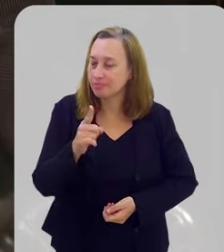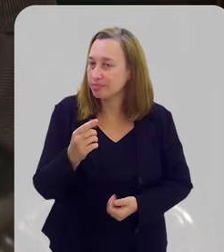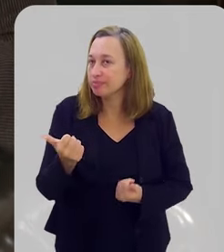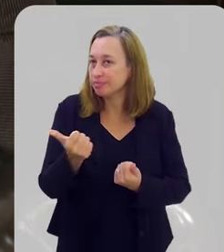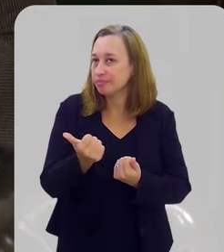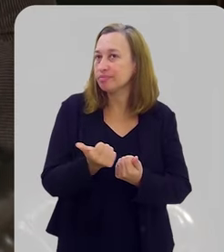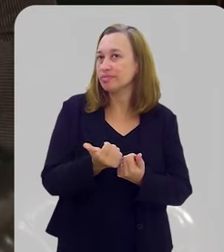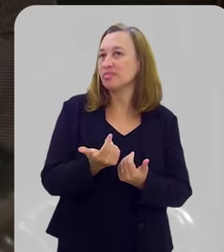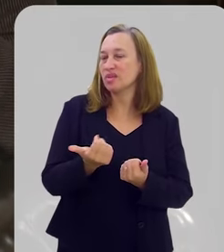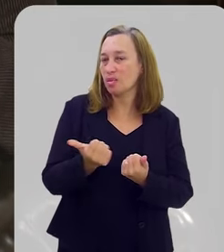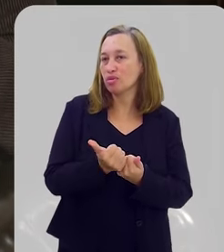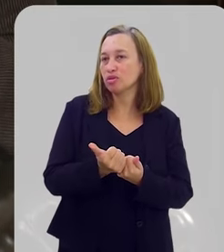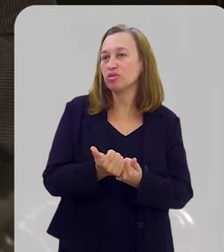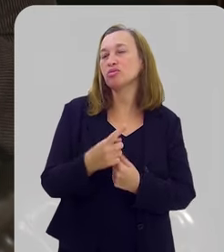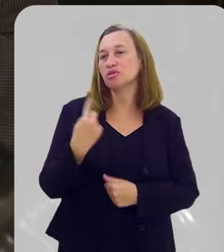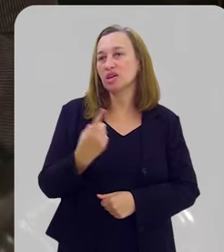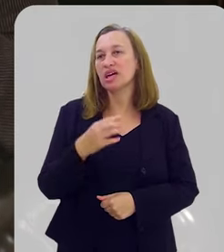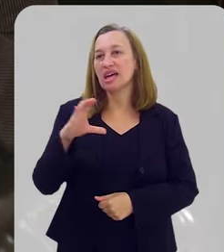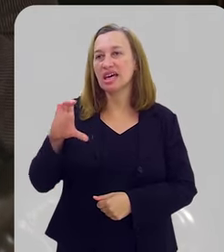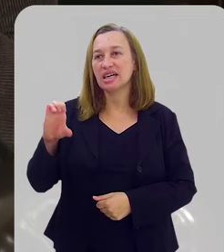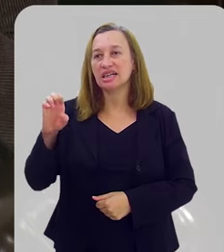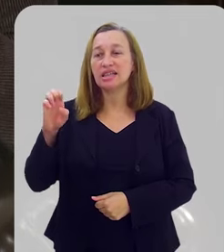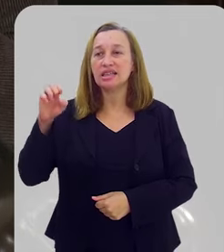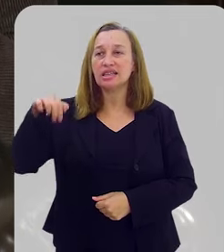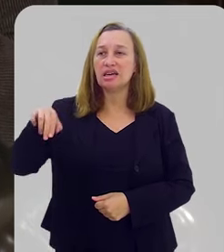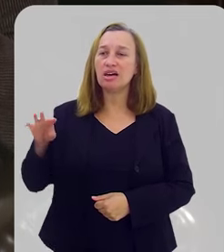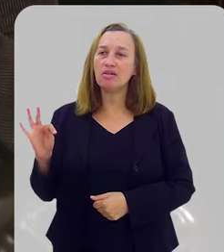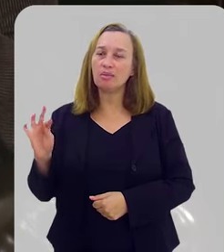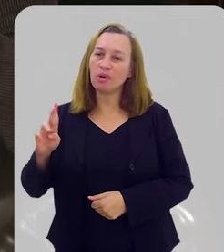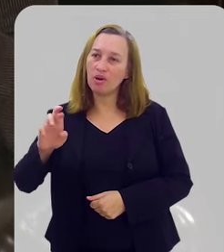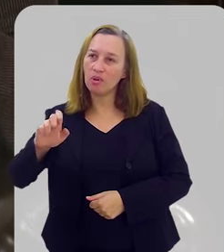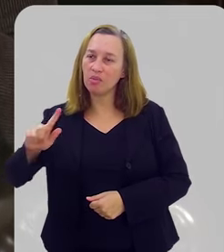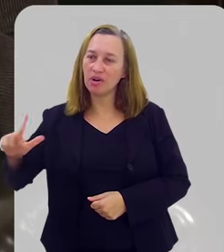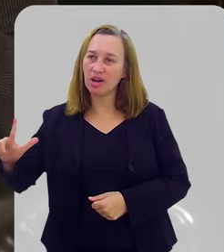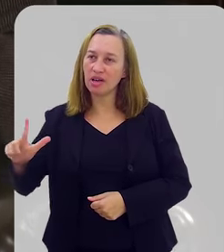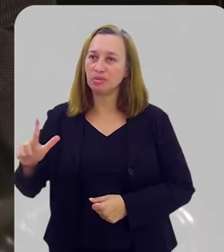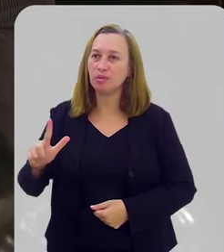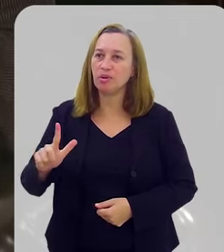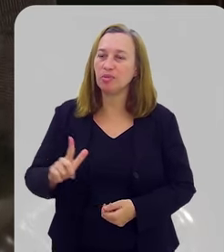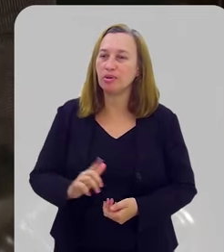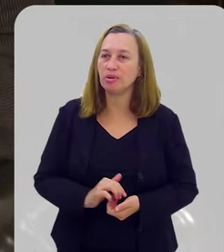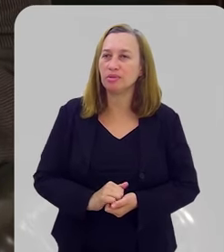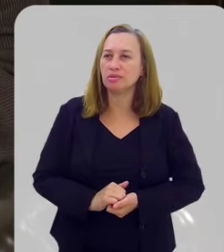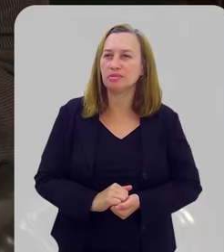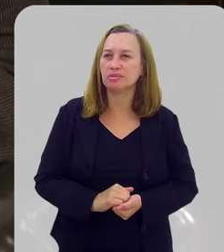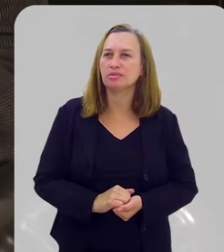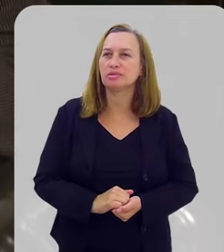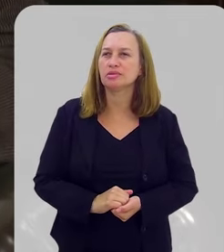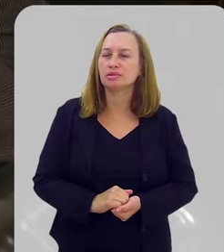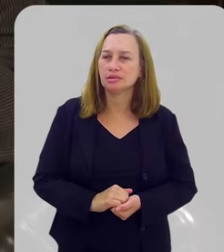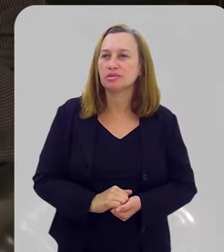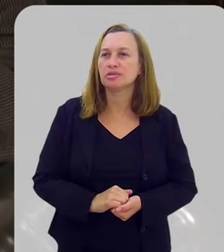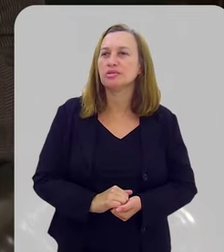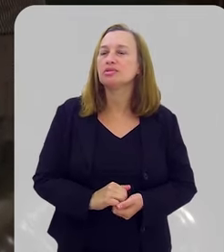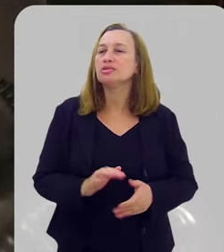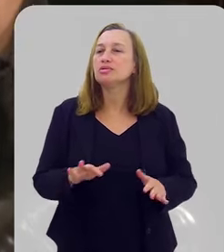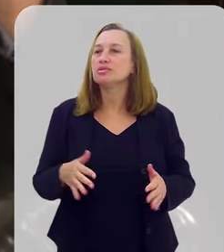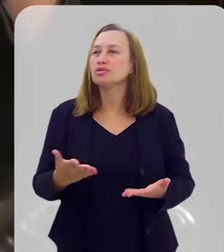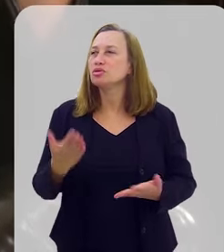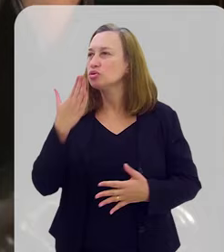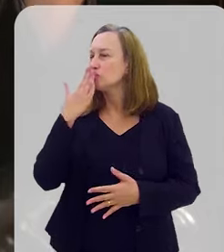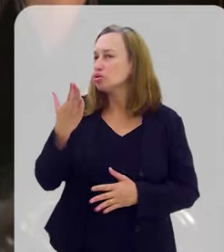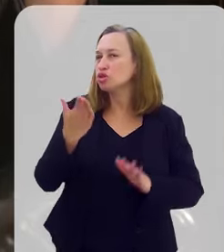sim. Parceiro nosso lá na Central. Correto. Tu tá ligado. Perfeito. Que tipo de música, que estilo de música você traz na